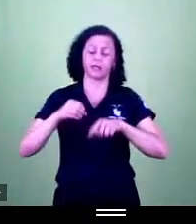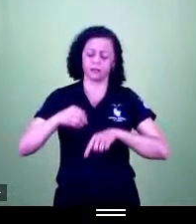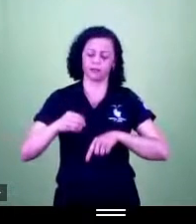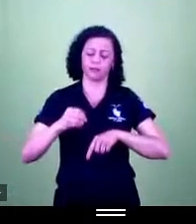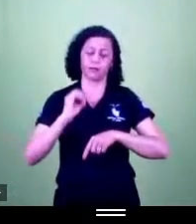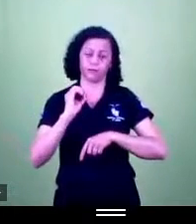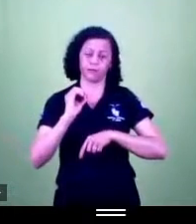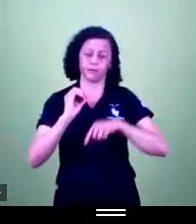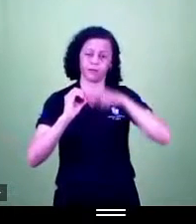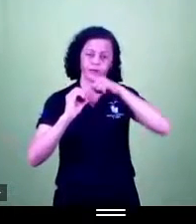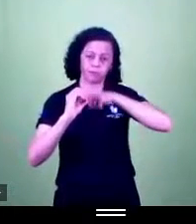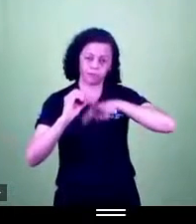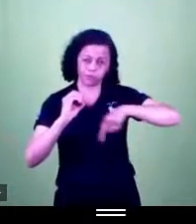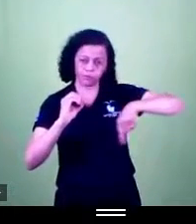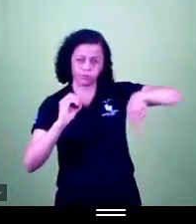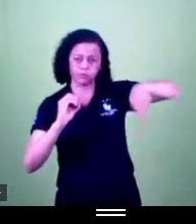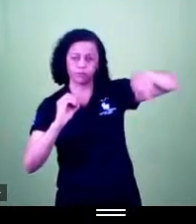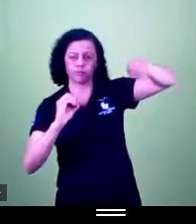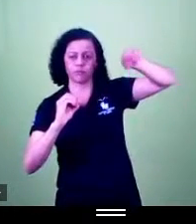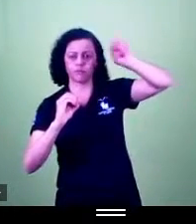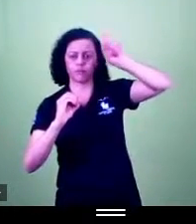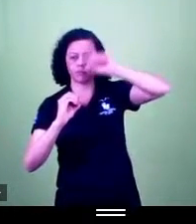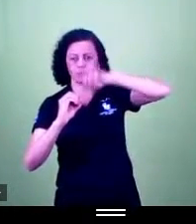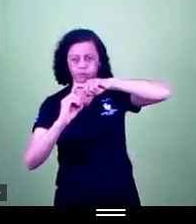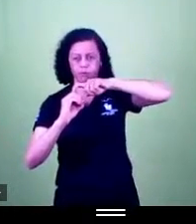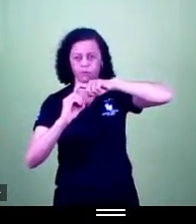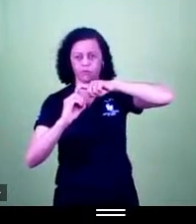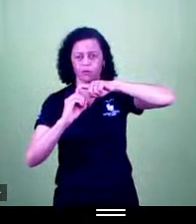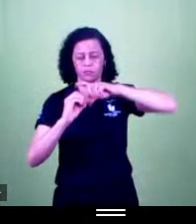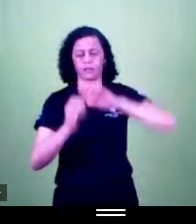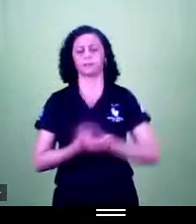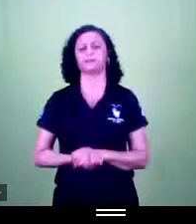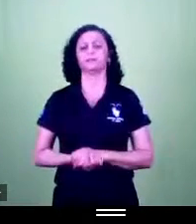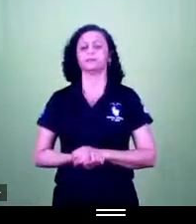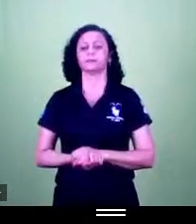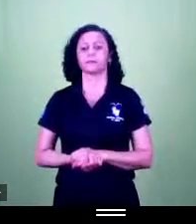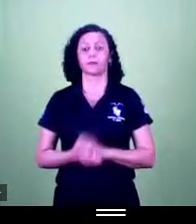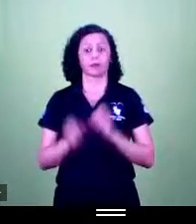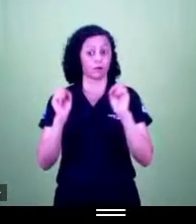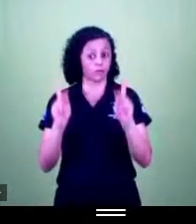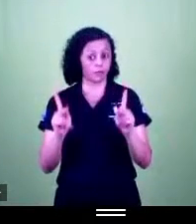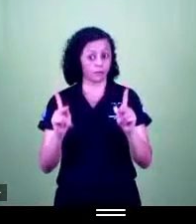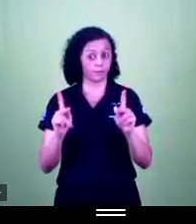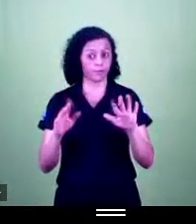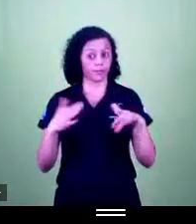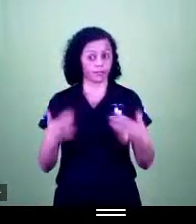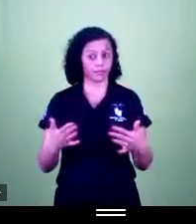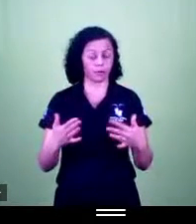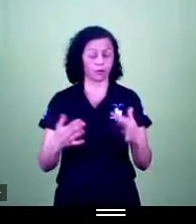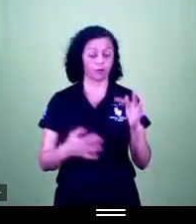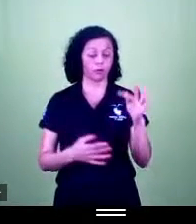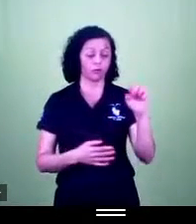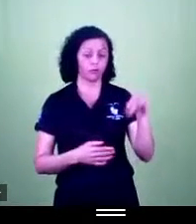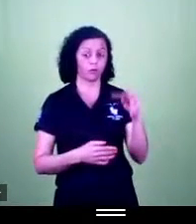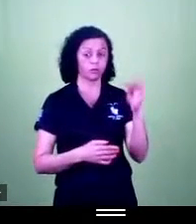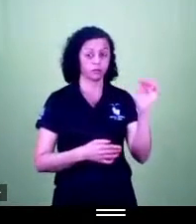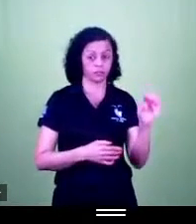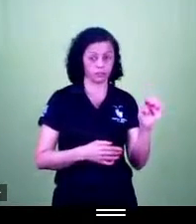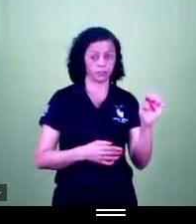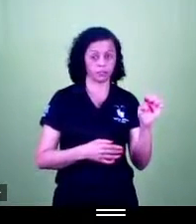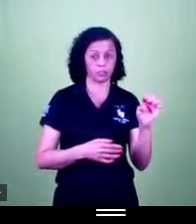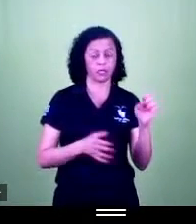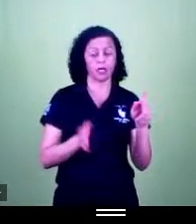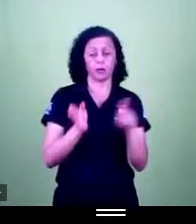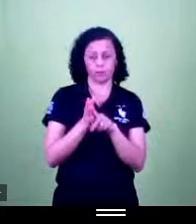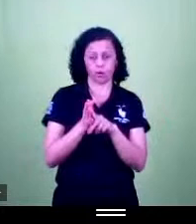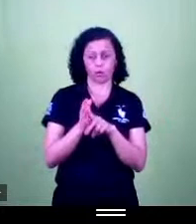várias malhas que tiverem, inclusive, e voltar para o negativo. Entendeu? Então, a fonte de corrente, o sentido aqui da